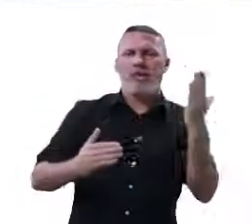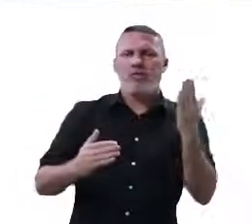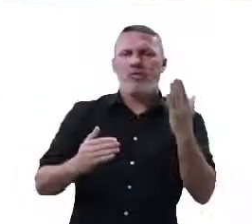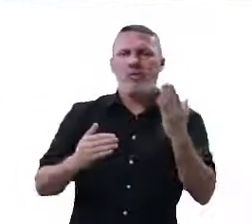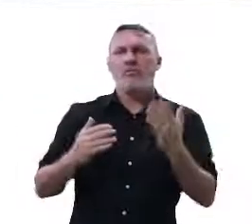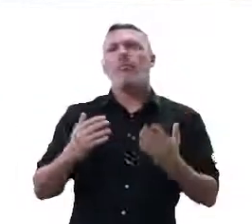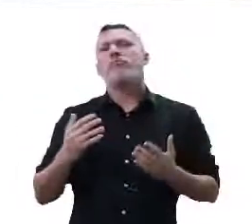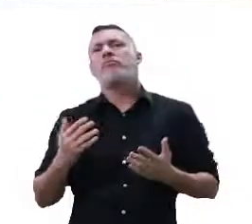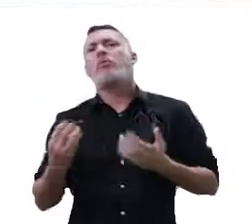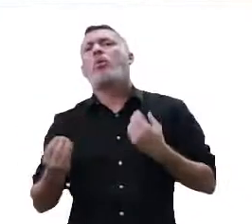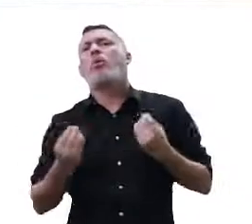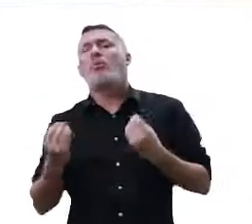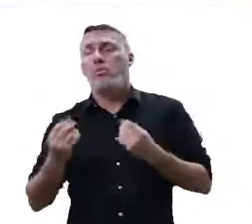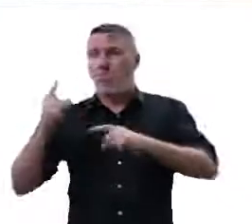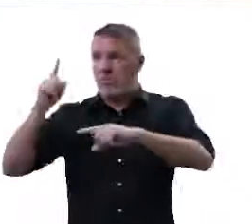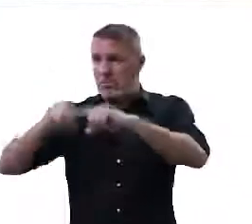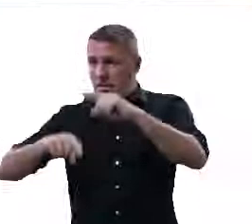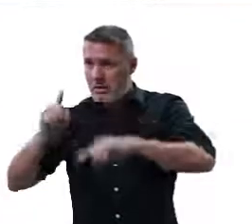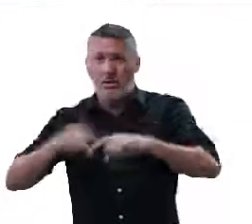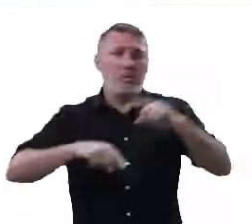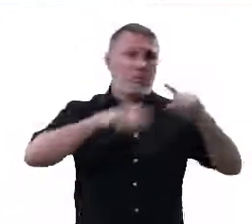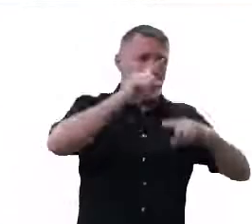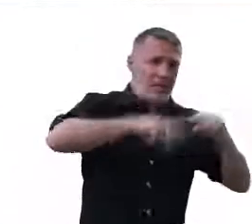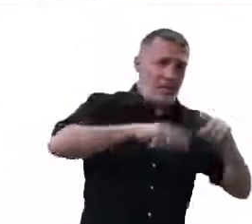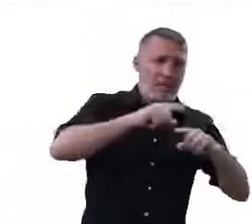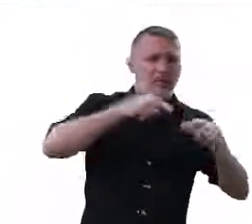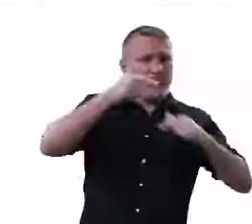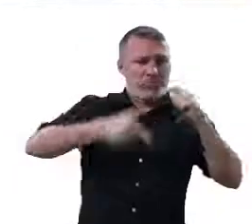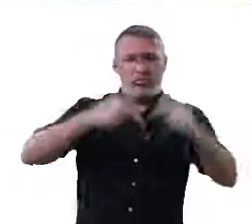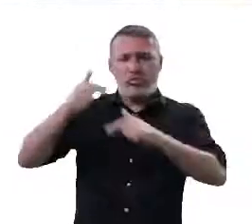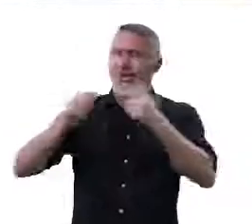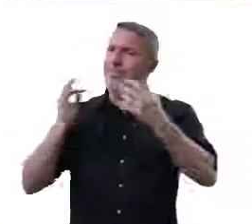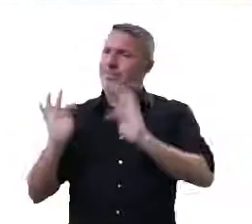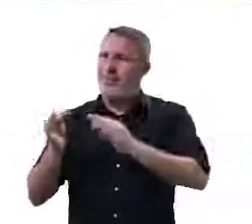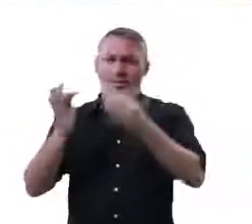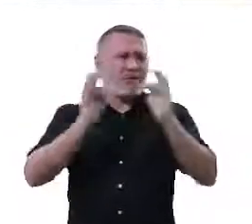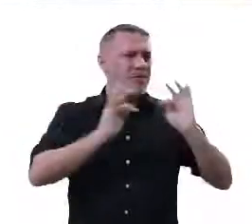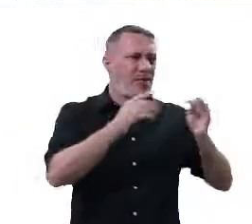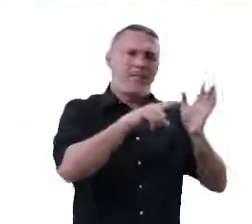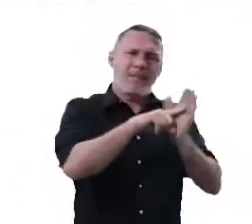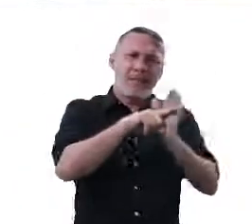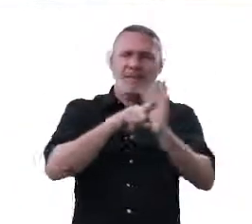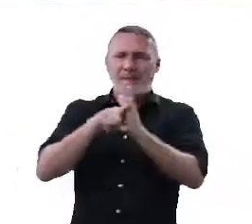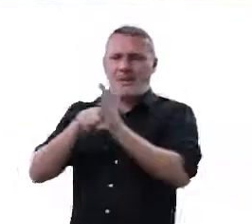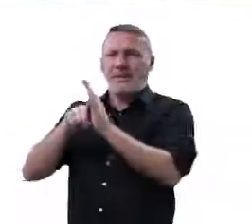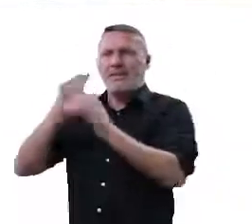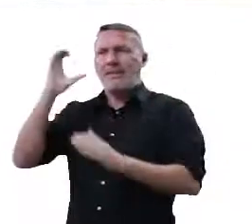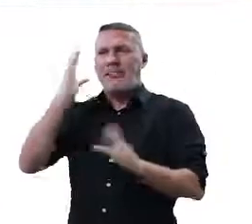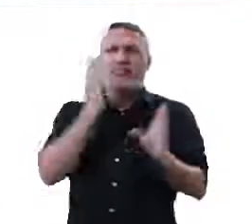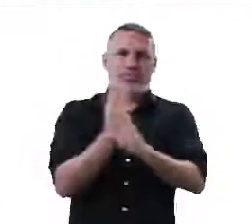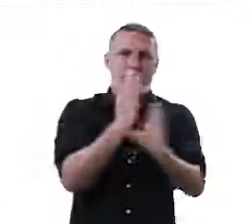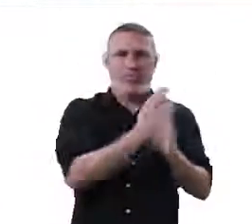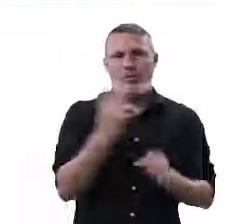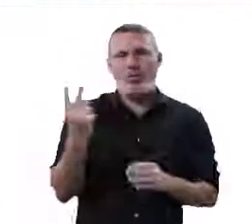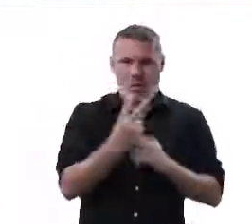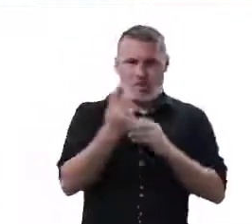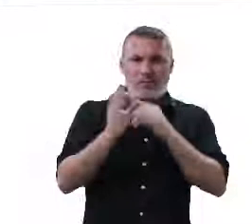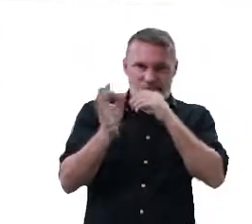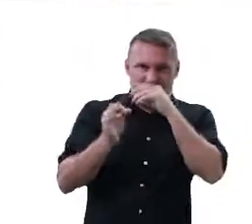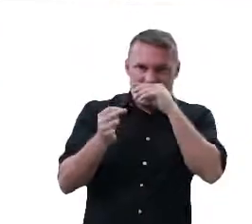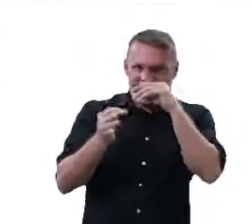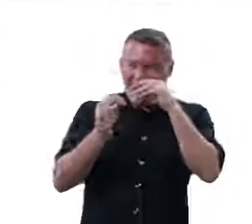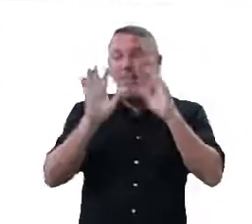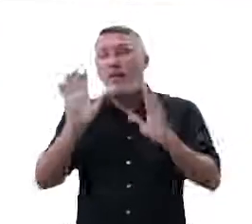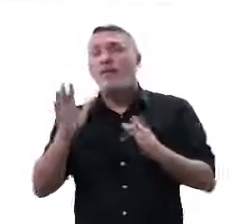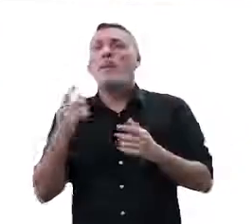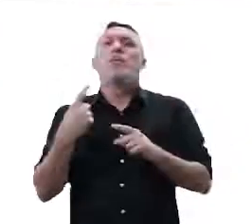telefones, para serem produzidos, passaram por desenvolvimentos tecnológicos, por pesquisas científicas, para você ter os dois